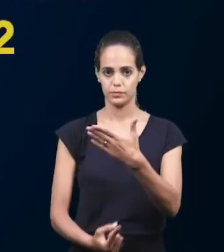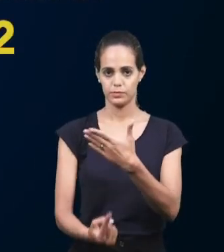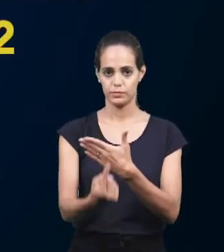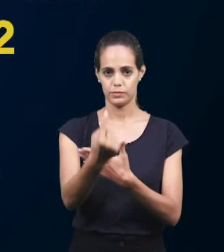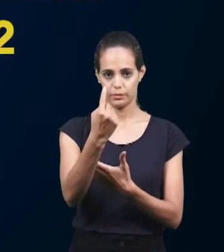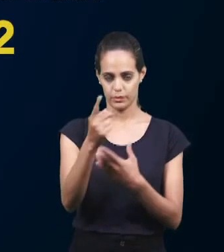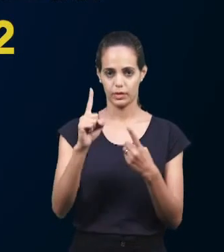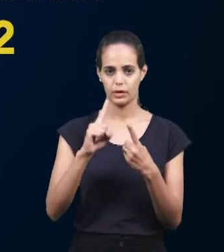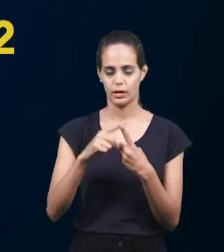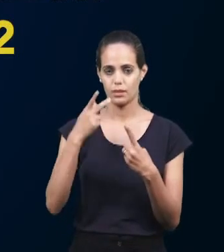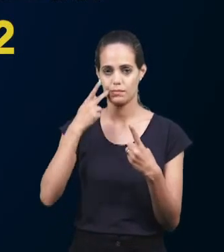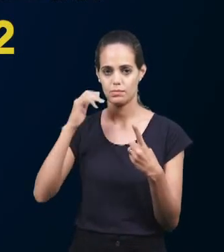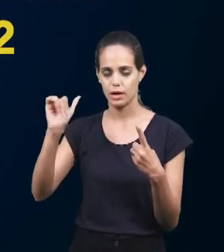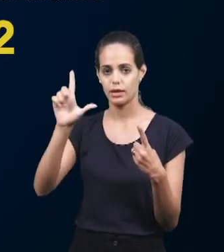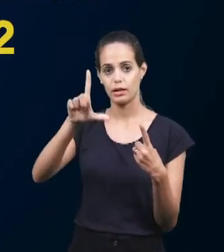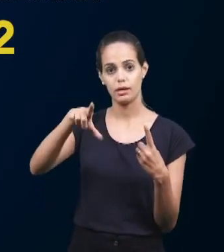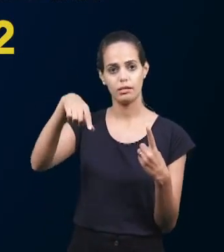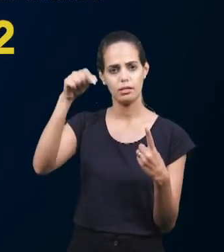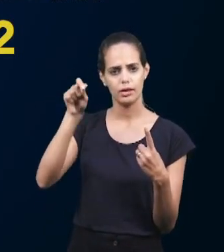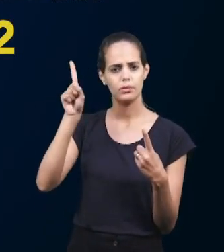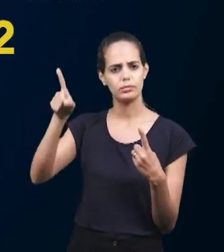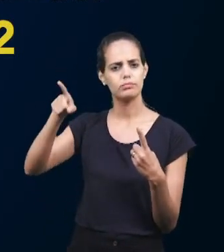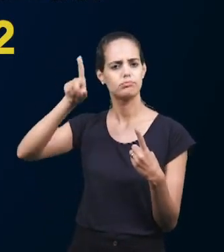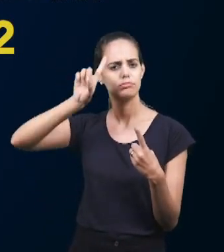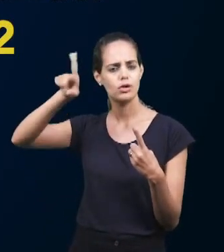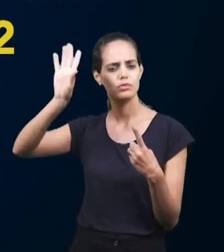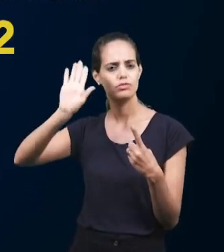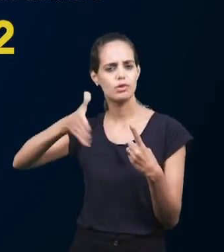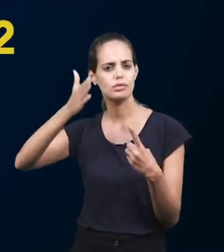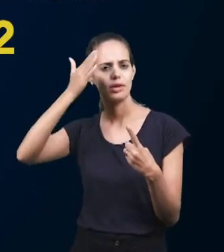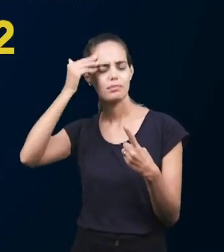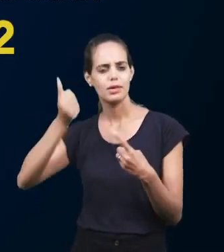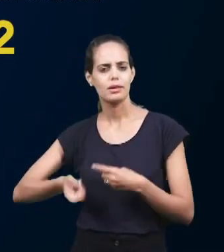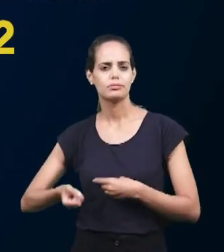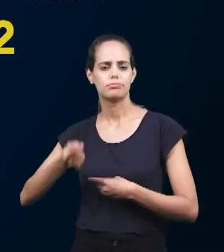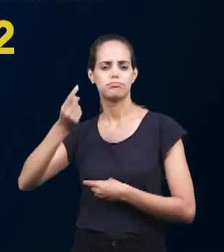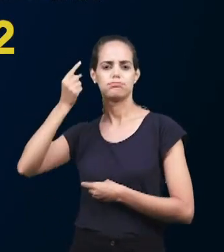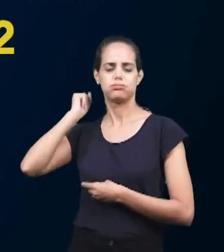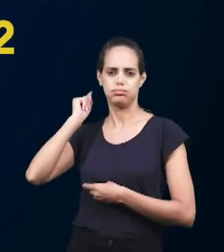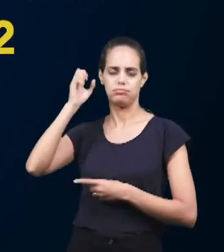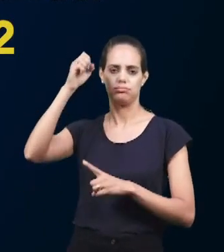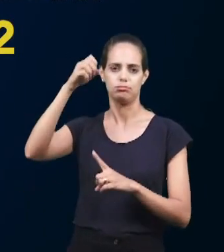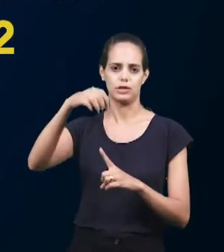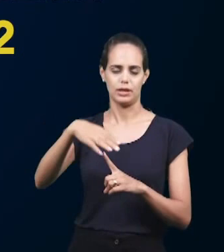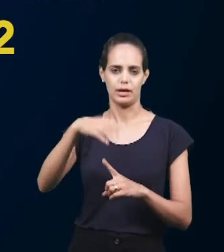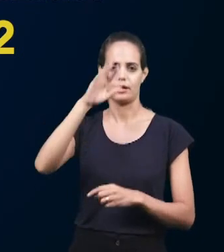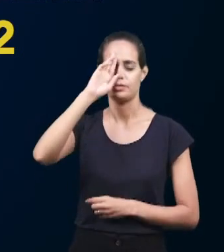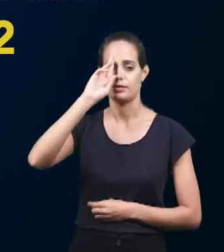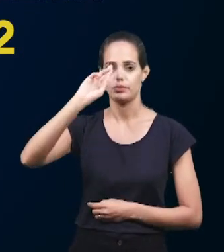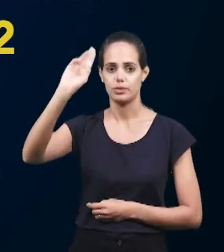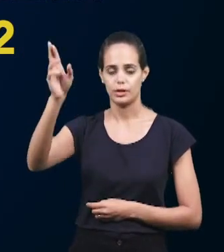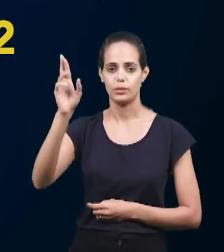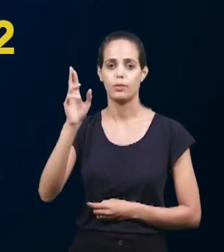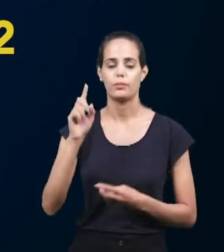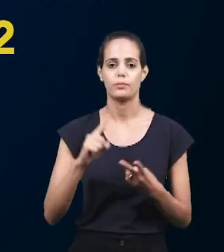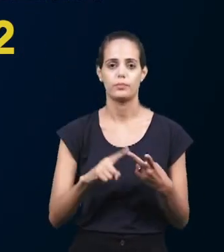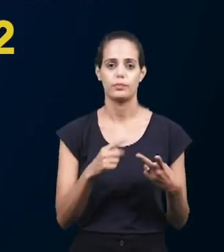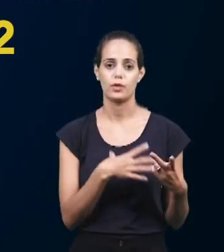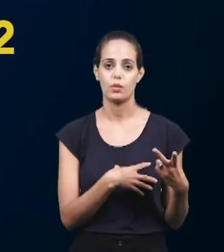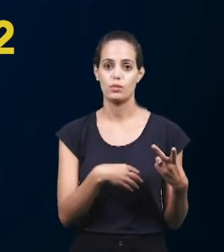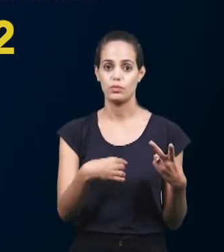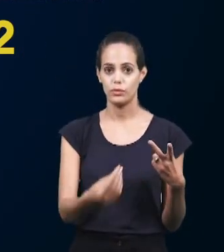Pai, eleitos segundo a presciência de Deus Pai. Nós somos eleitos pela graça do Senhor, o